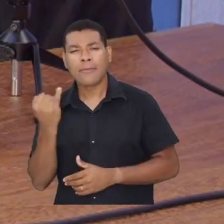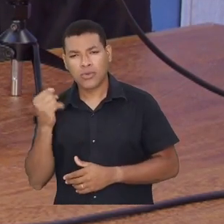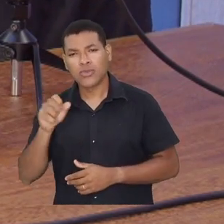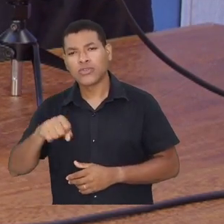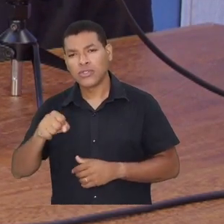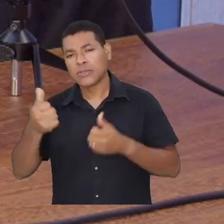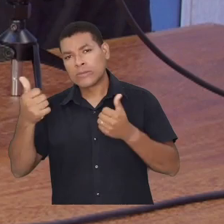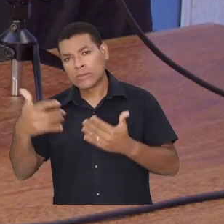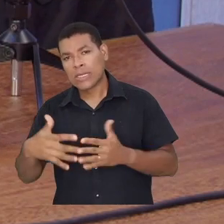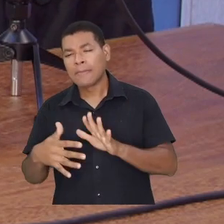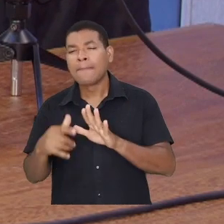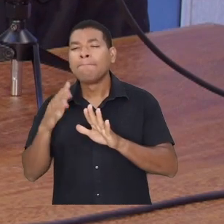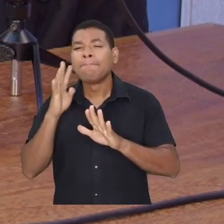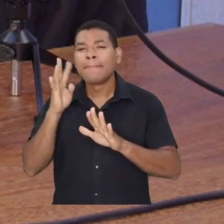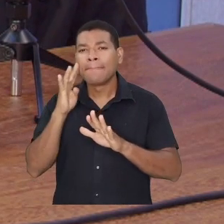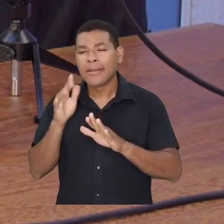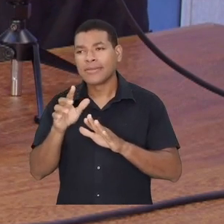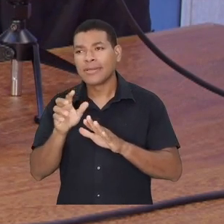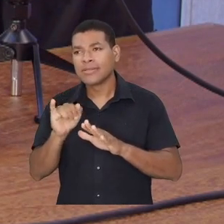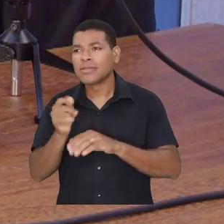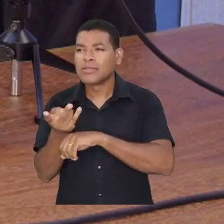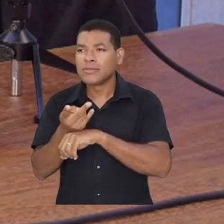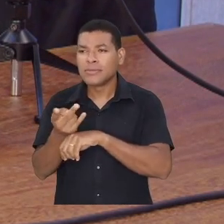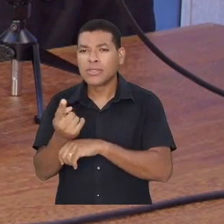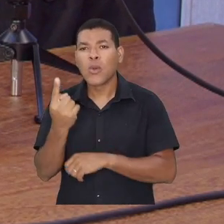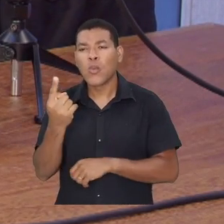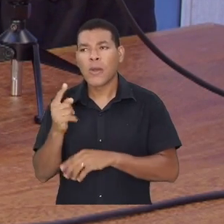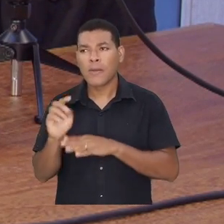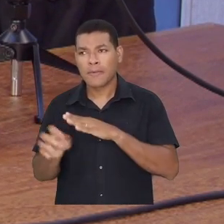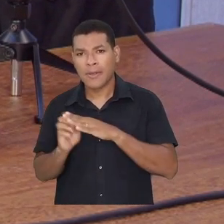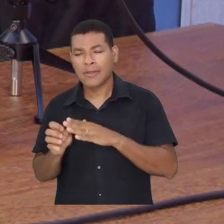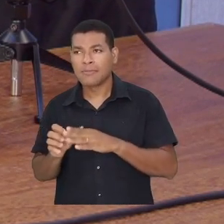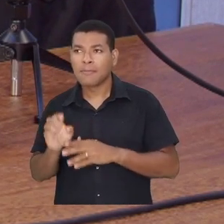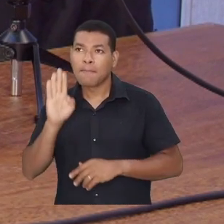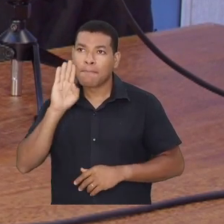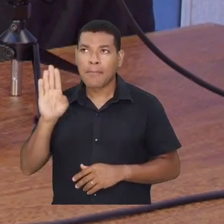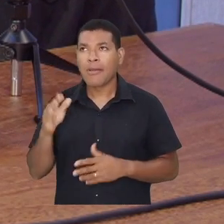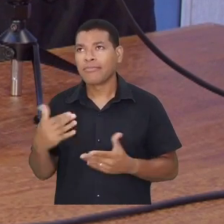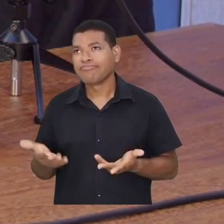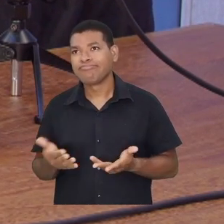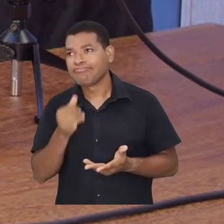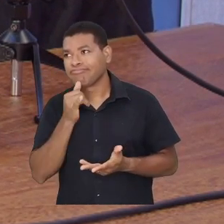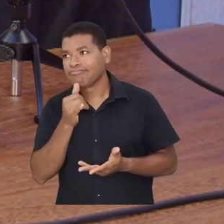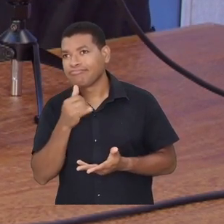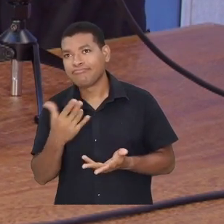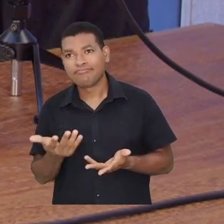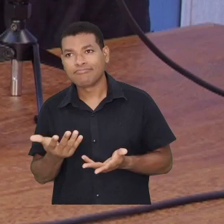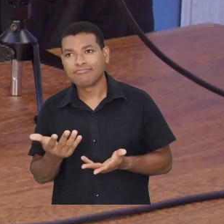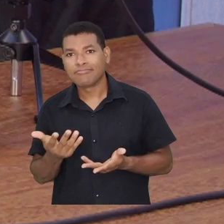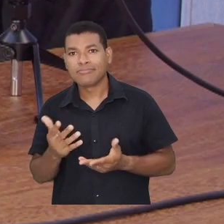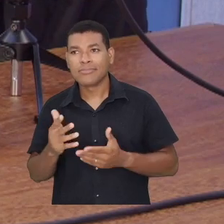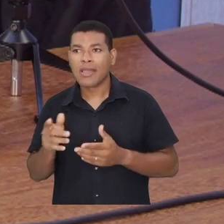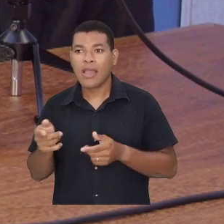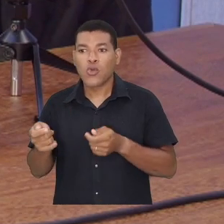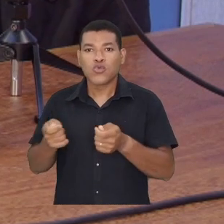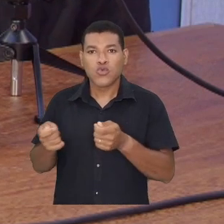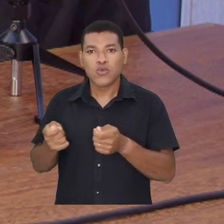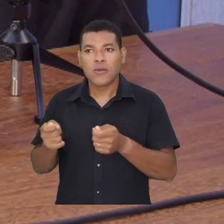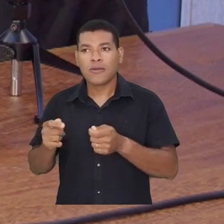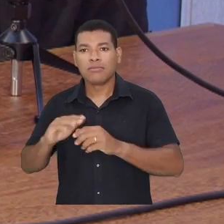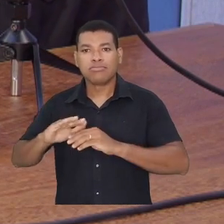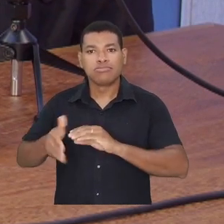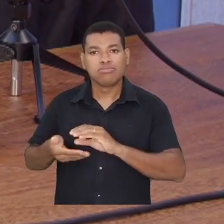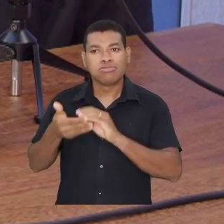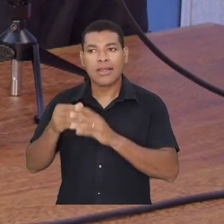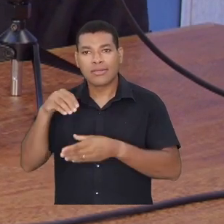Mas pensa que você vai buscar uma empresa que o principal, não sei, algo como sustentabilidade é muito importante